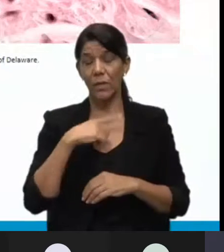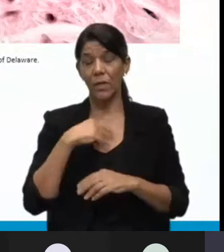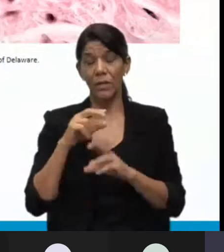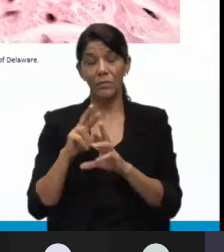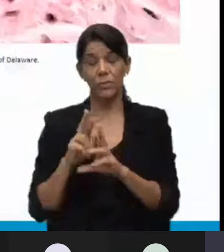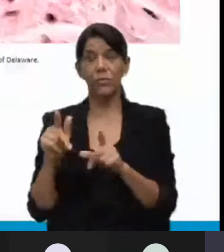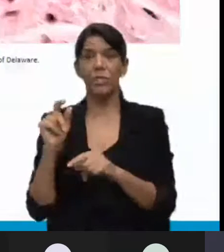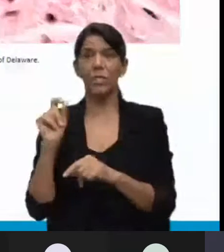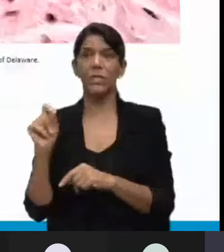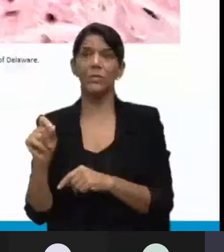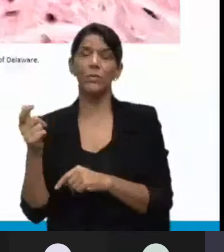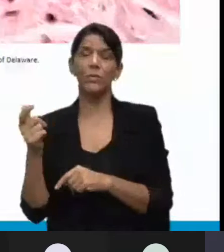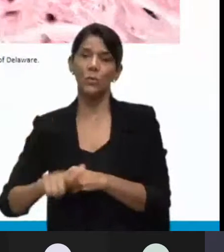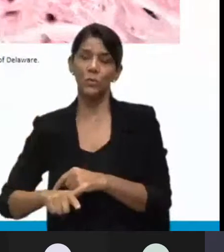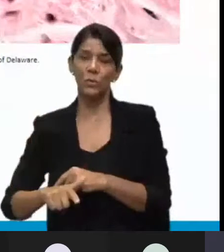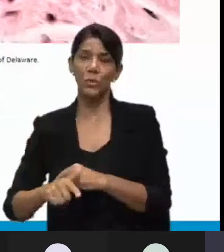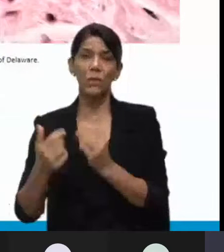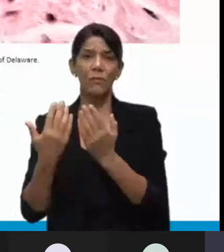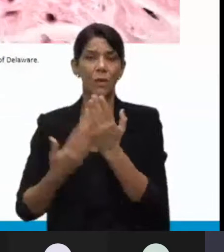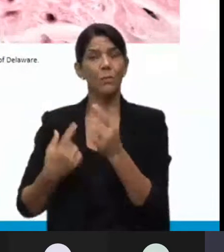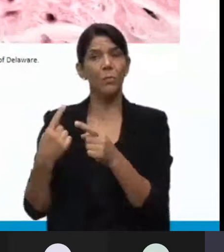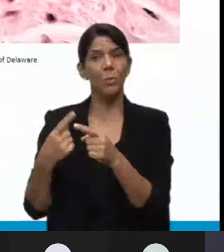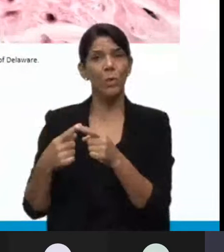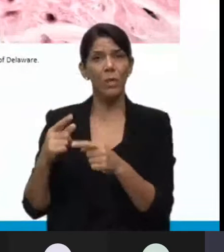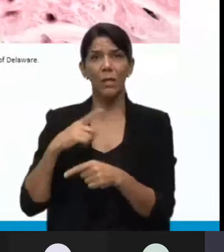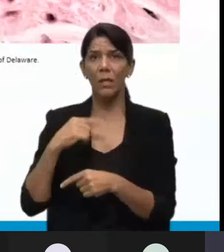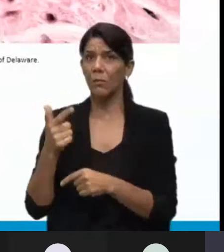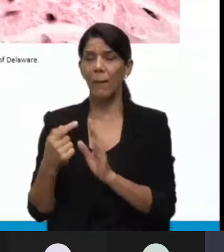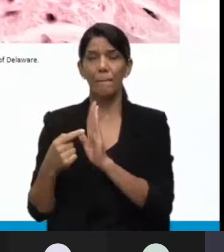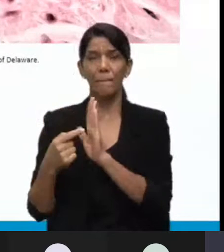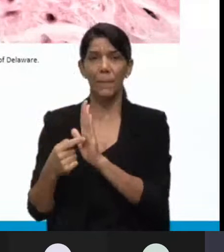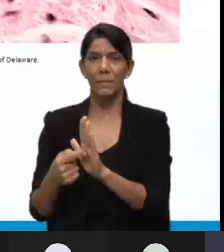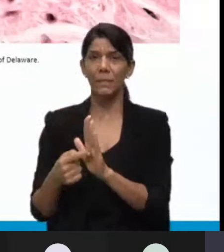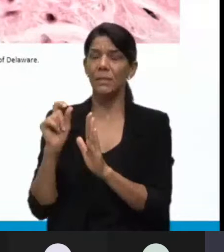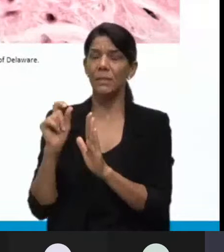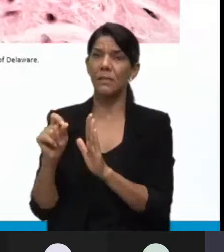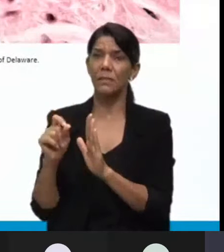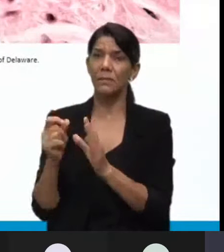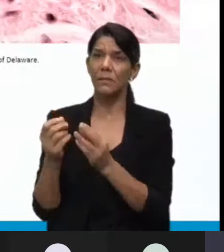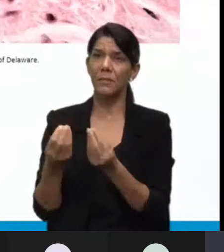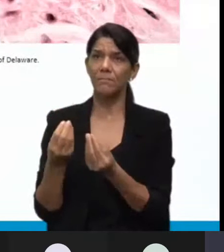ele é diferente dos demais vasos sanguíneos porque ele não apresenta aí